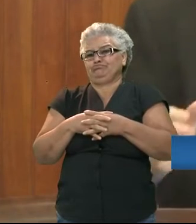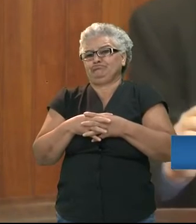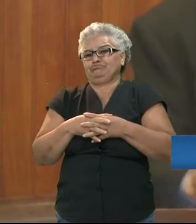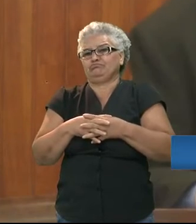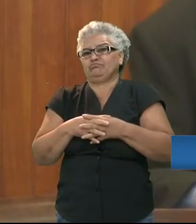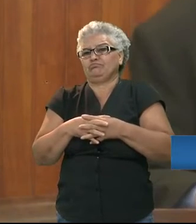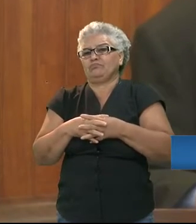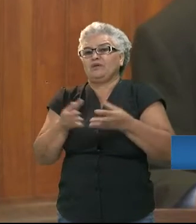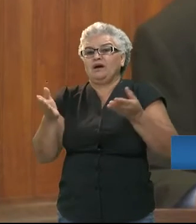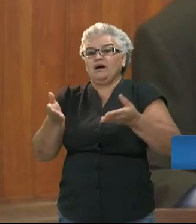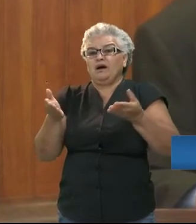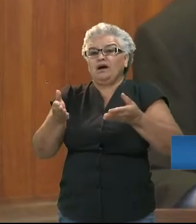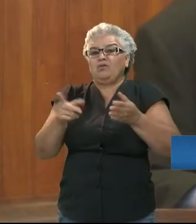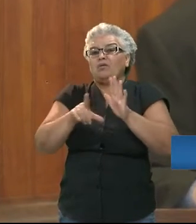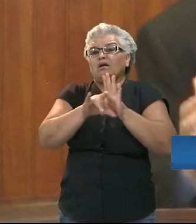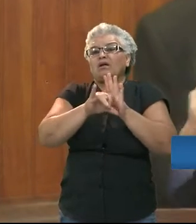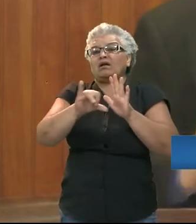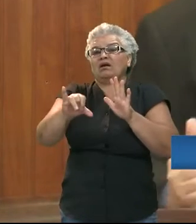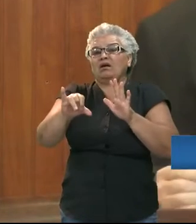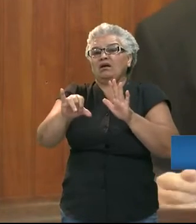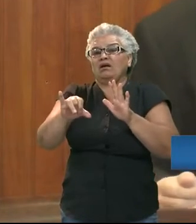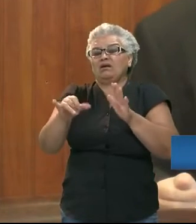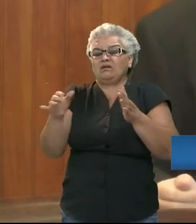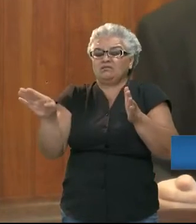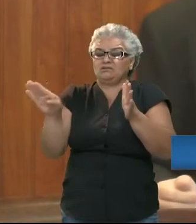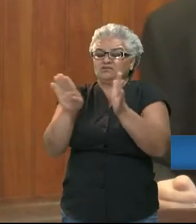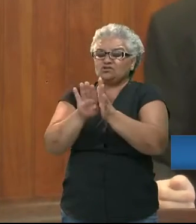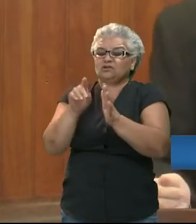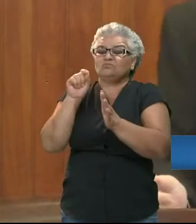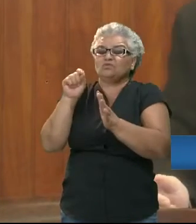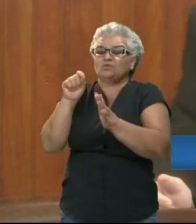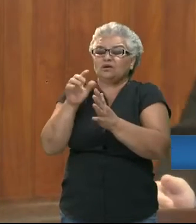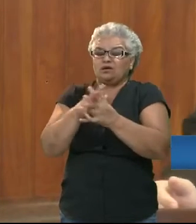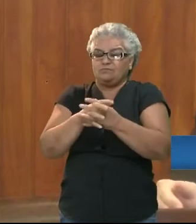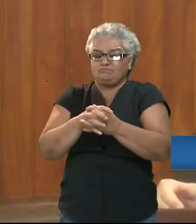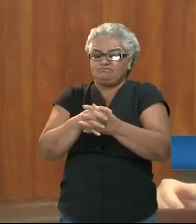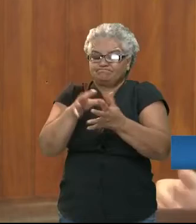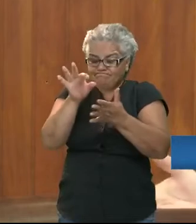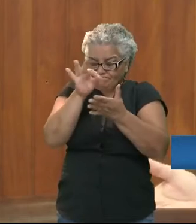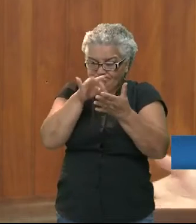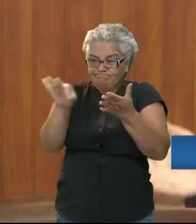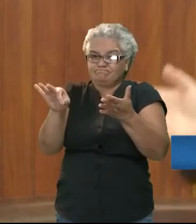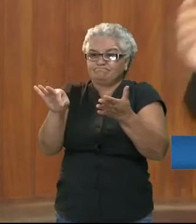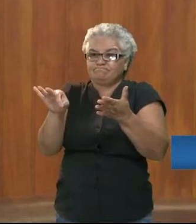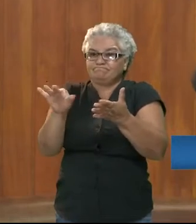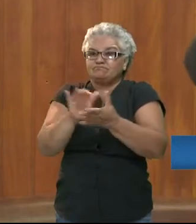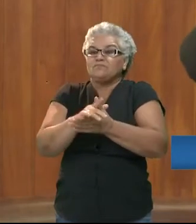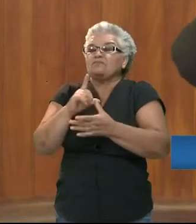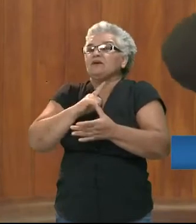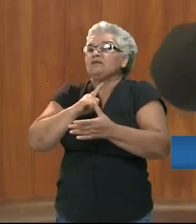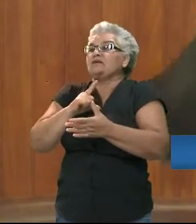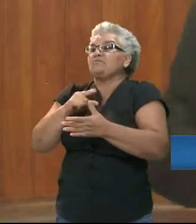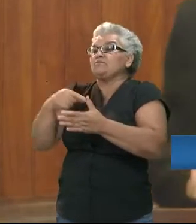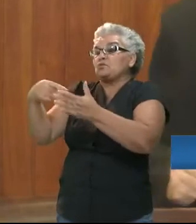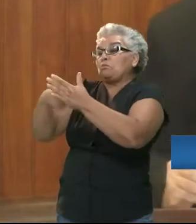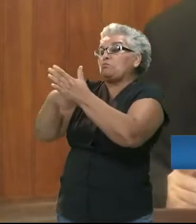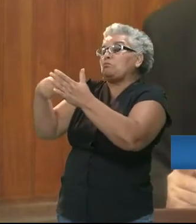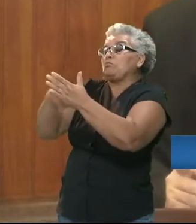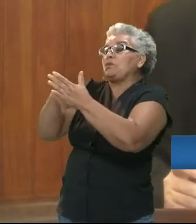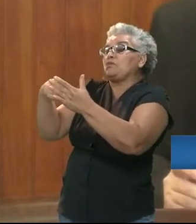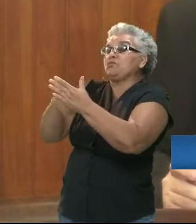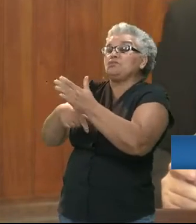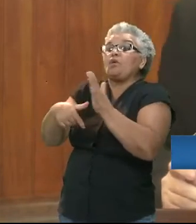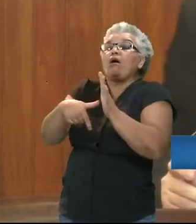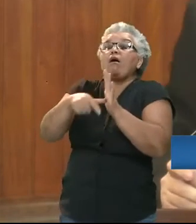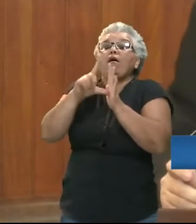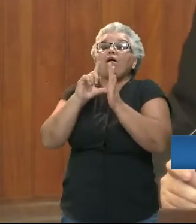Então nós vimos agora essa lei chegando, trazendo para um fator corretivo. Alguém me questionou sobre a anterioridade da lei,